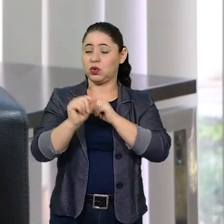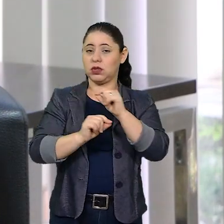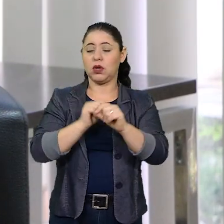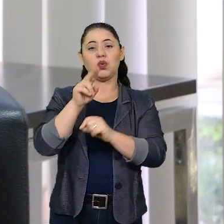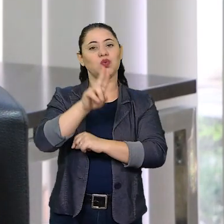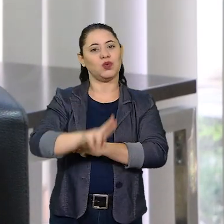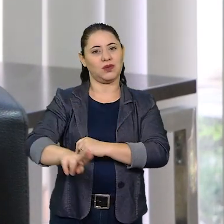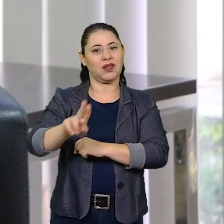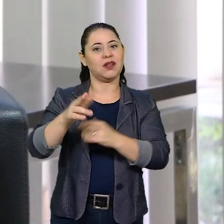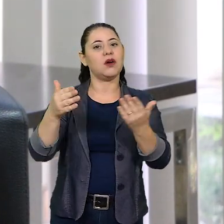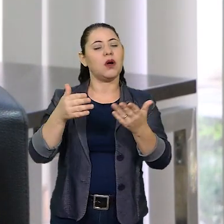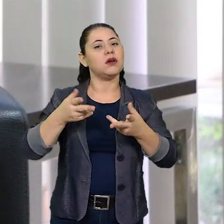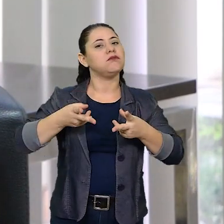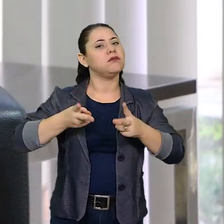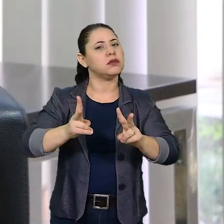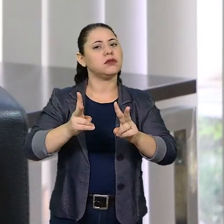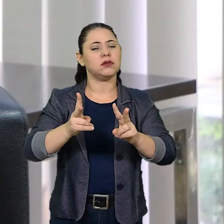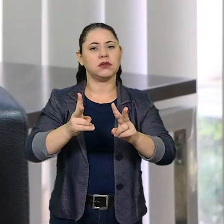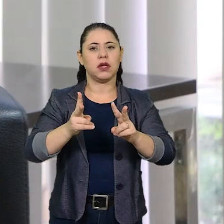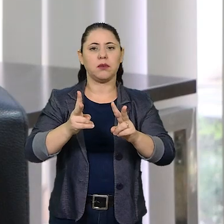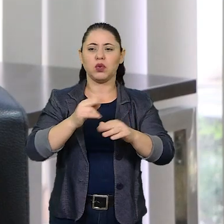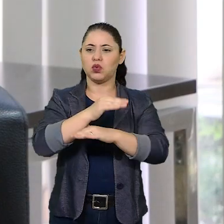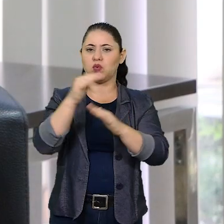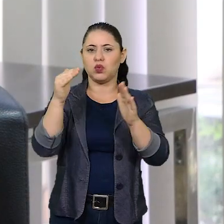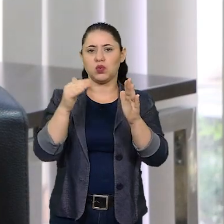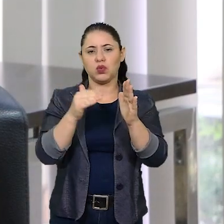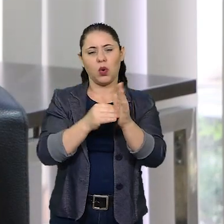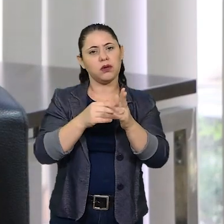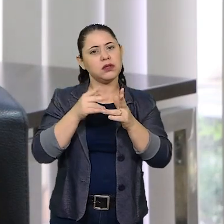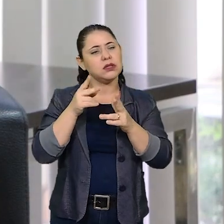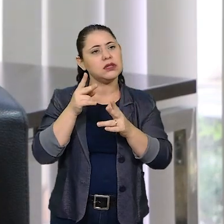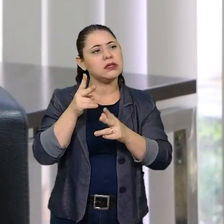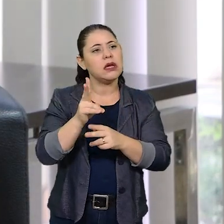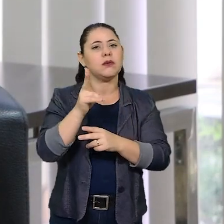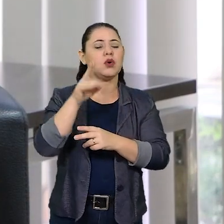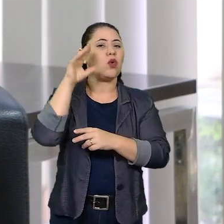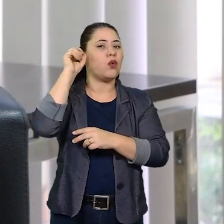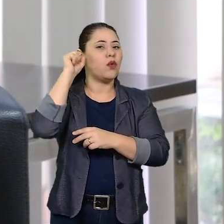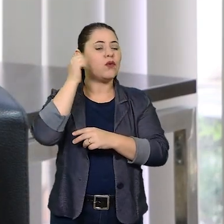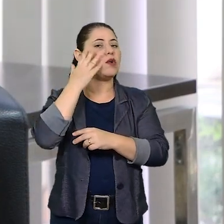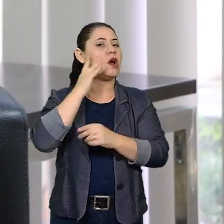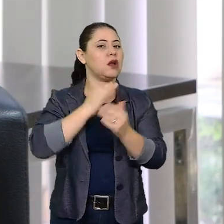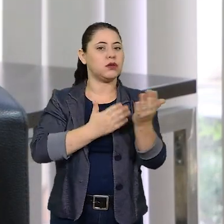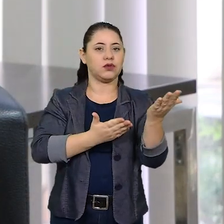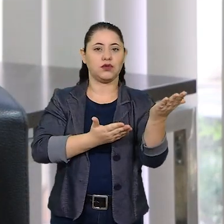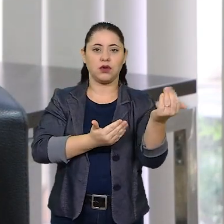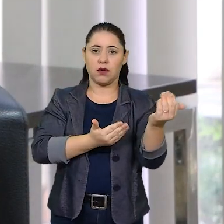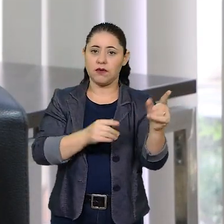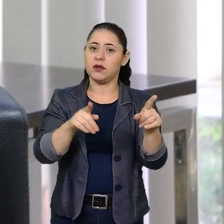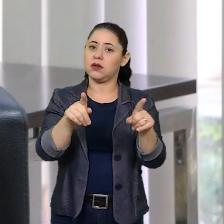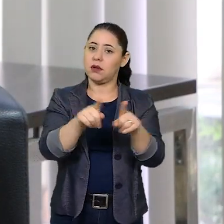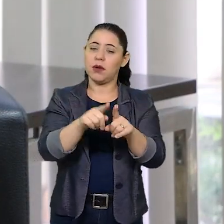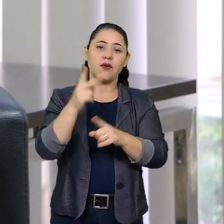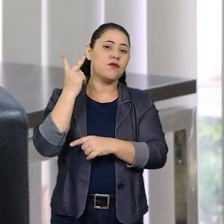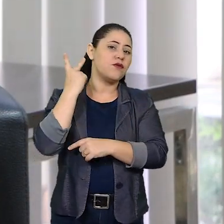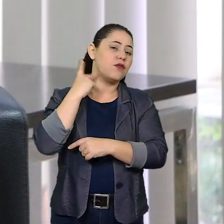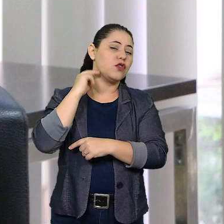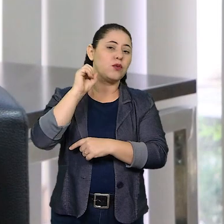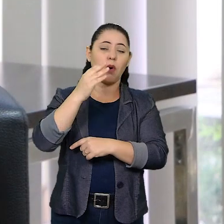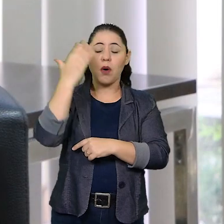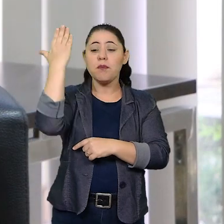que essa técnica é utilizada e ela deve ser utilizada em todos os casos em que é ouvida uma criança